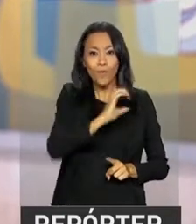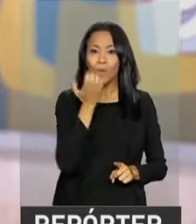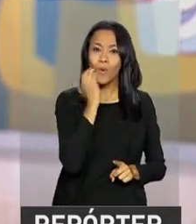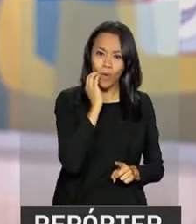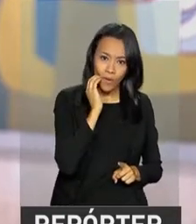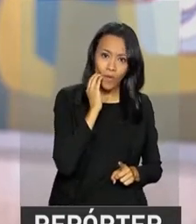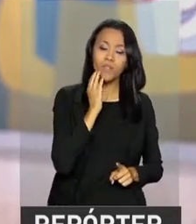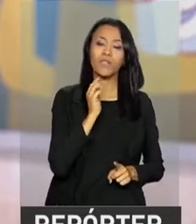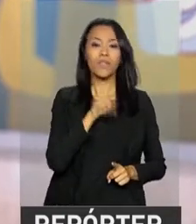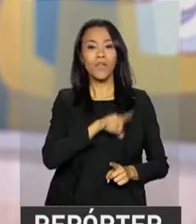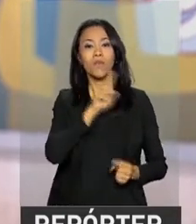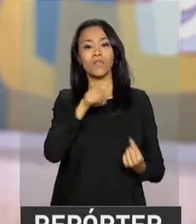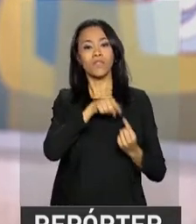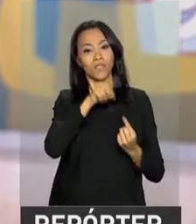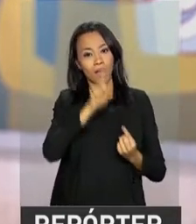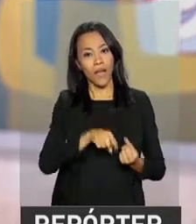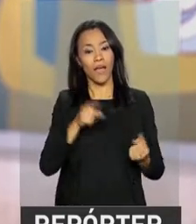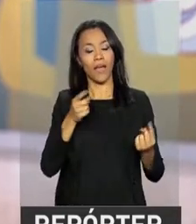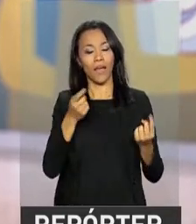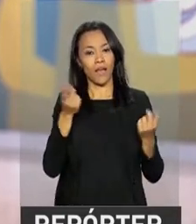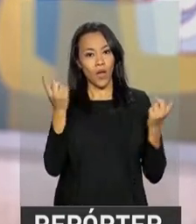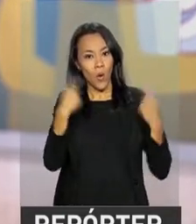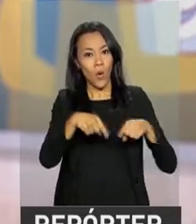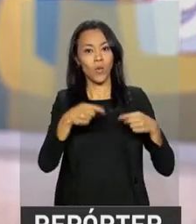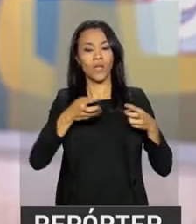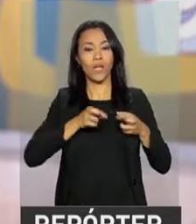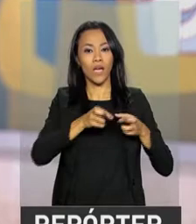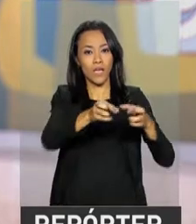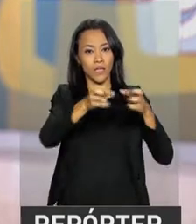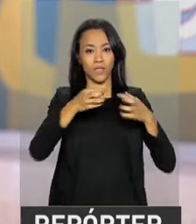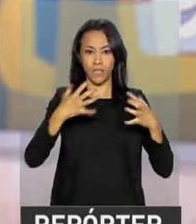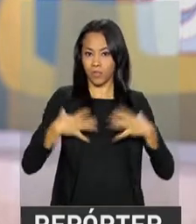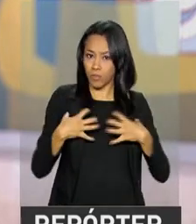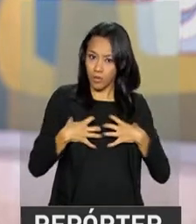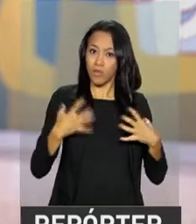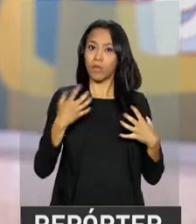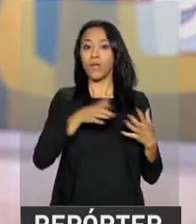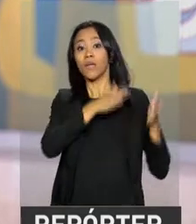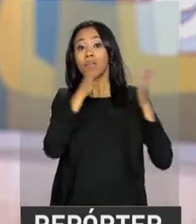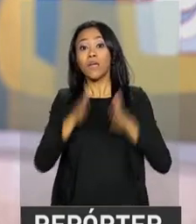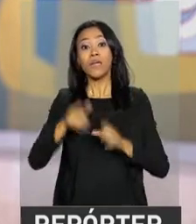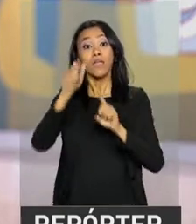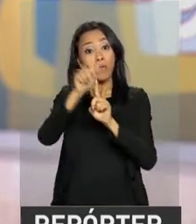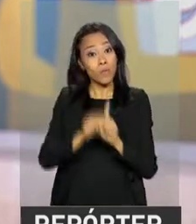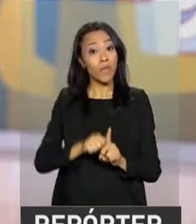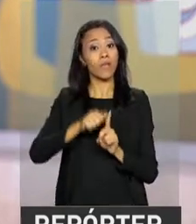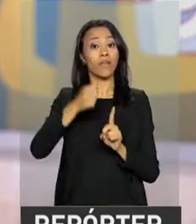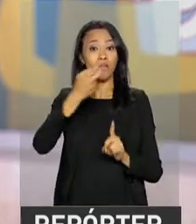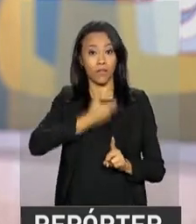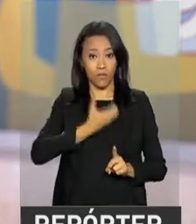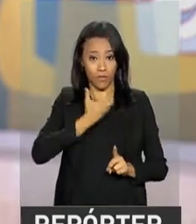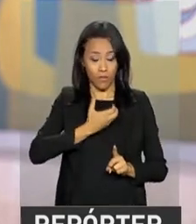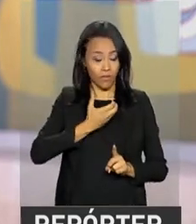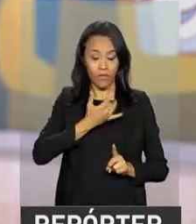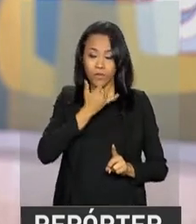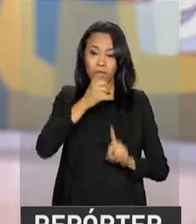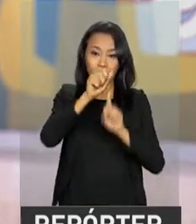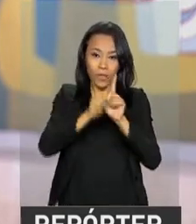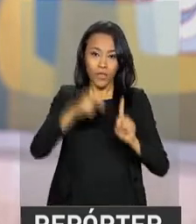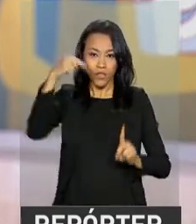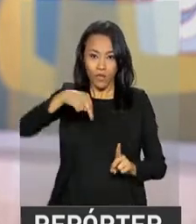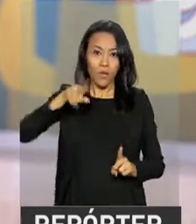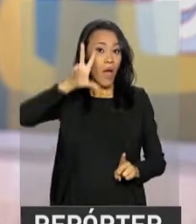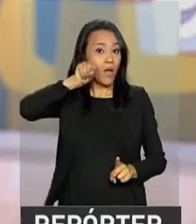ao câncer de mama entre as mulheres eo novembro azul para combater o câncer de próstata nos homens o